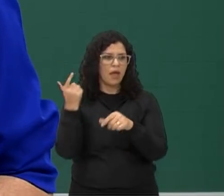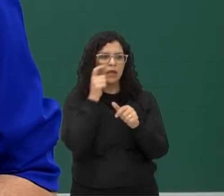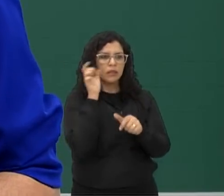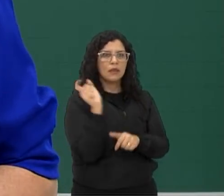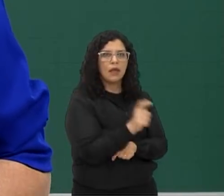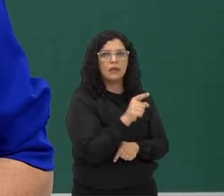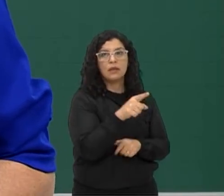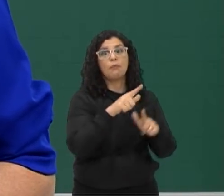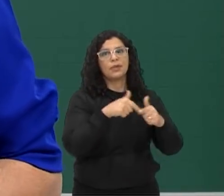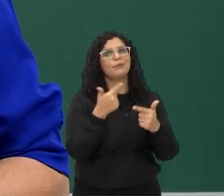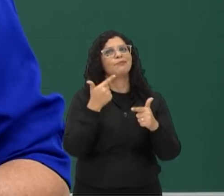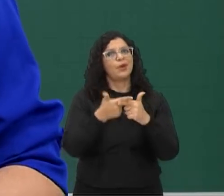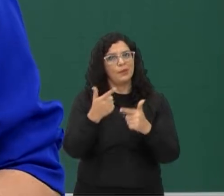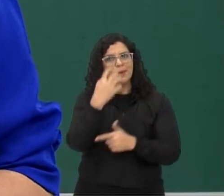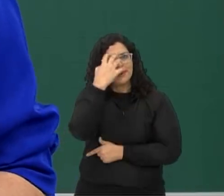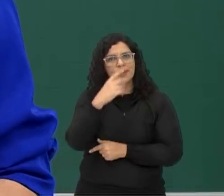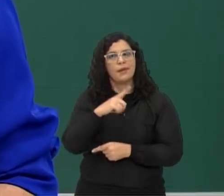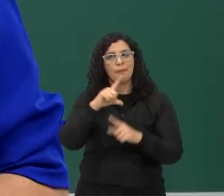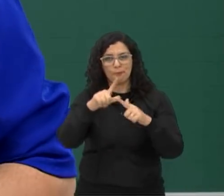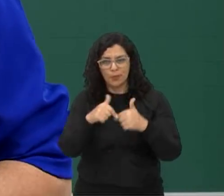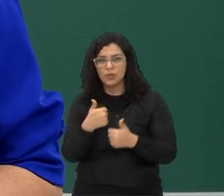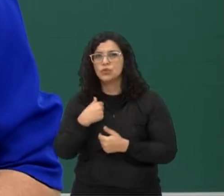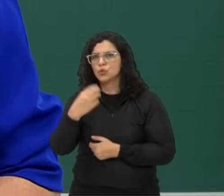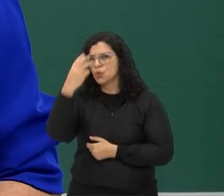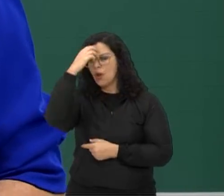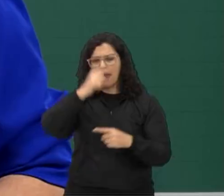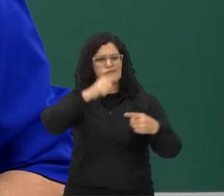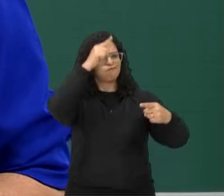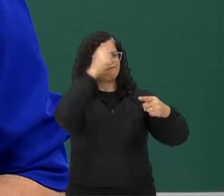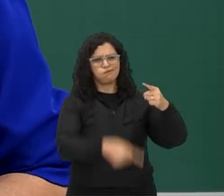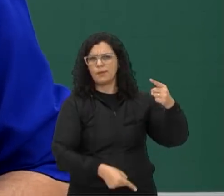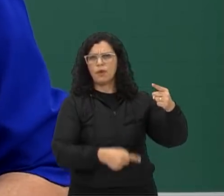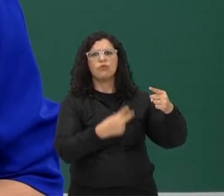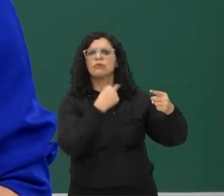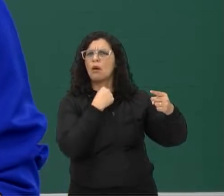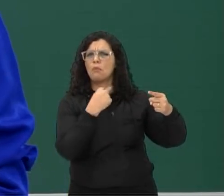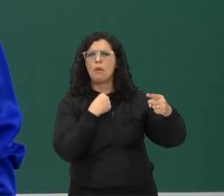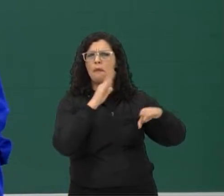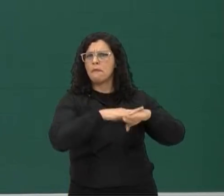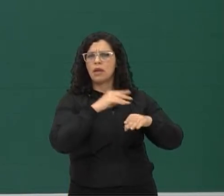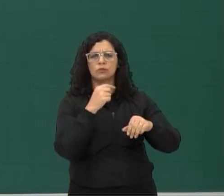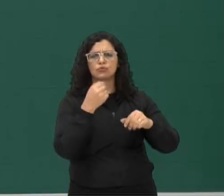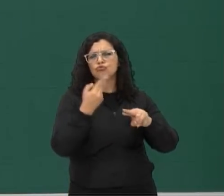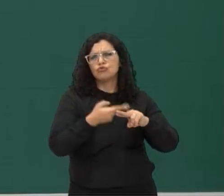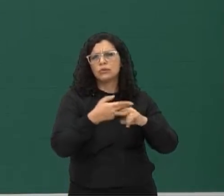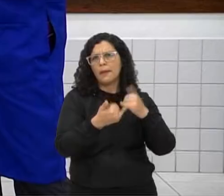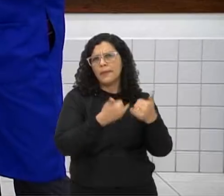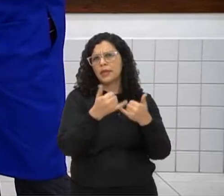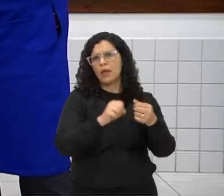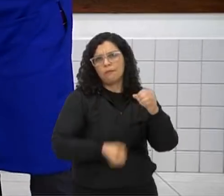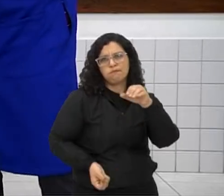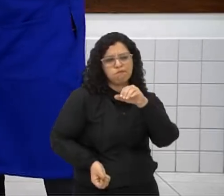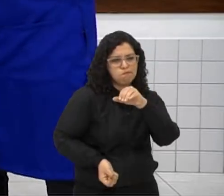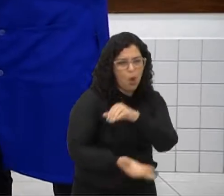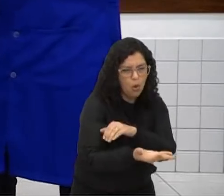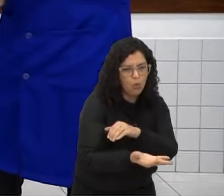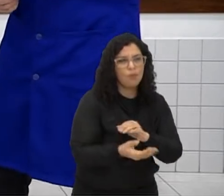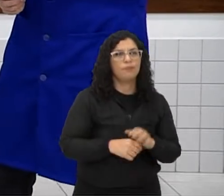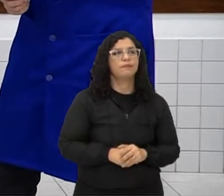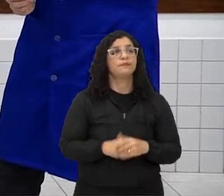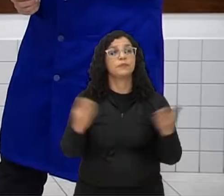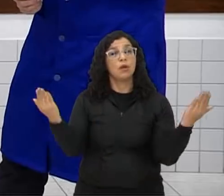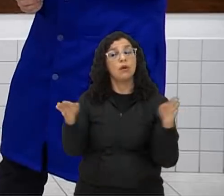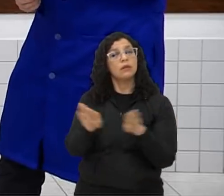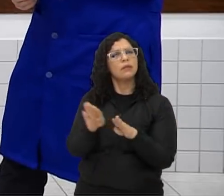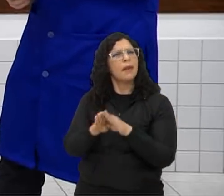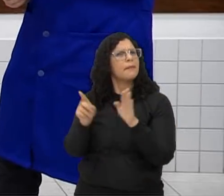isso poderia trazer um problema sério. Por isso, o rei acabou proibindo essa prática aí. Mais alguma pergunta?